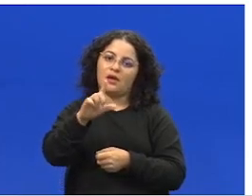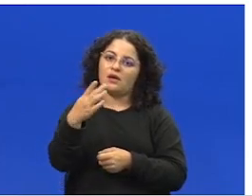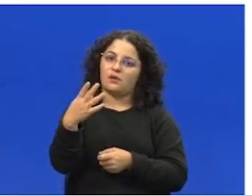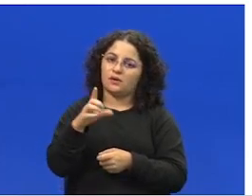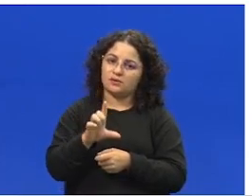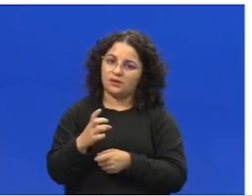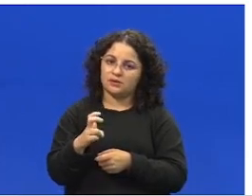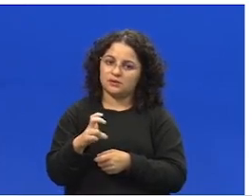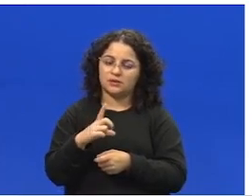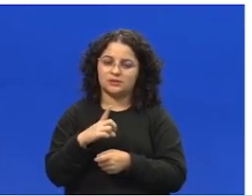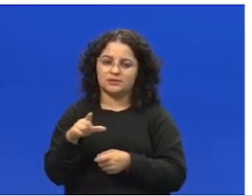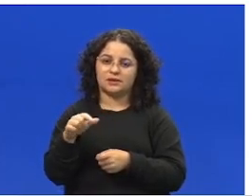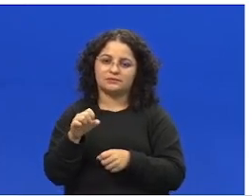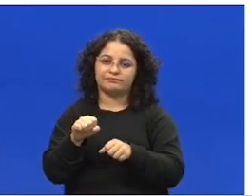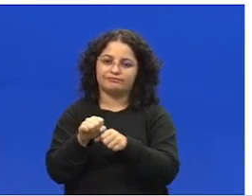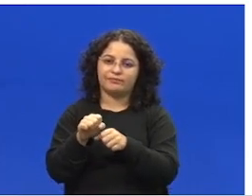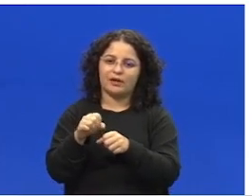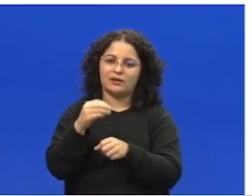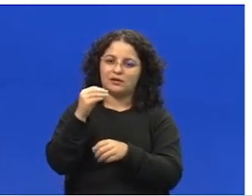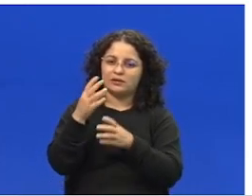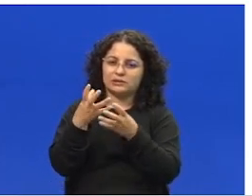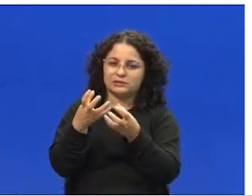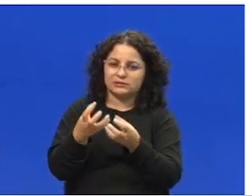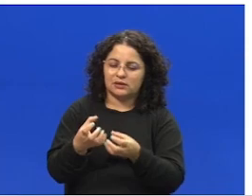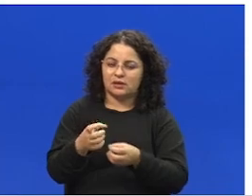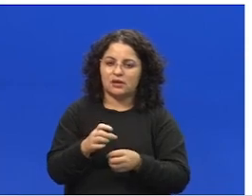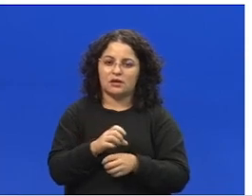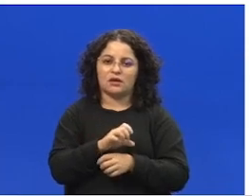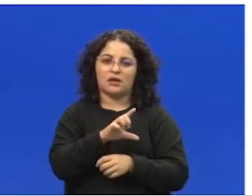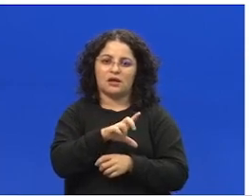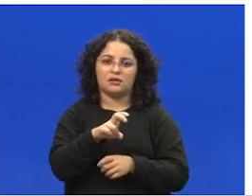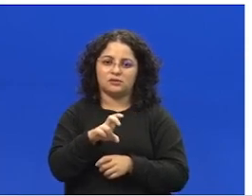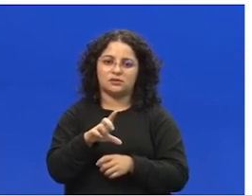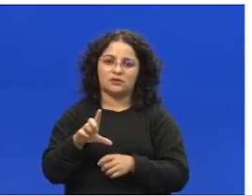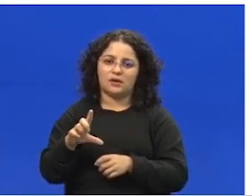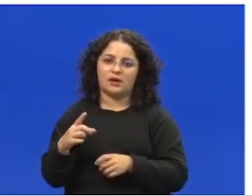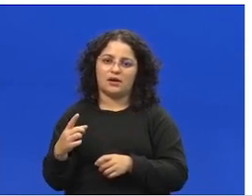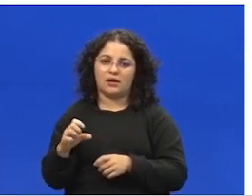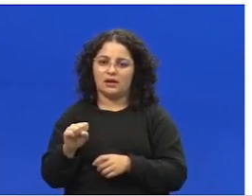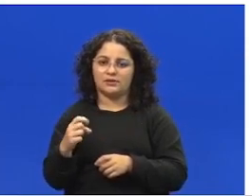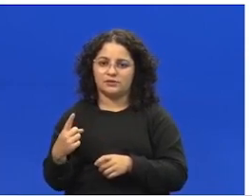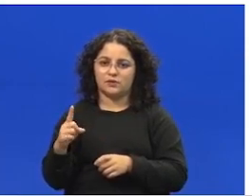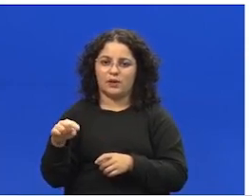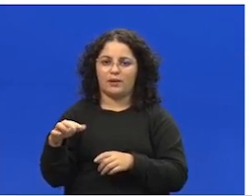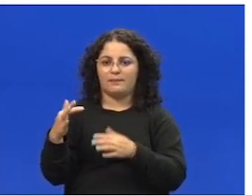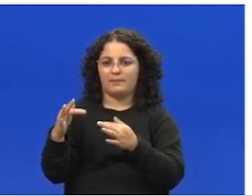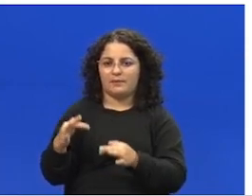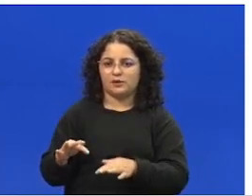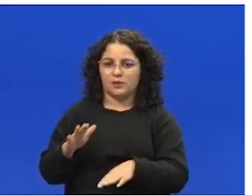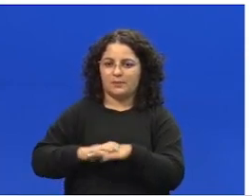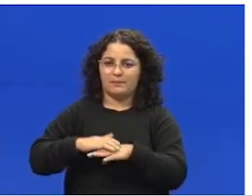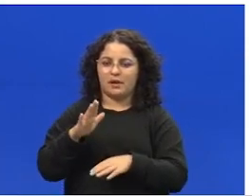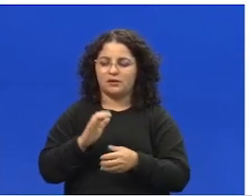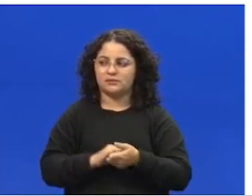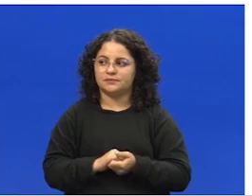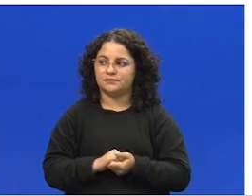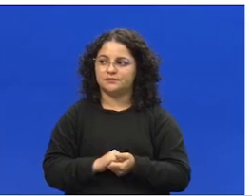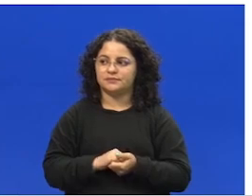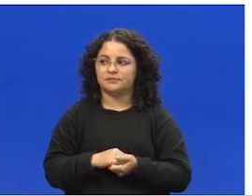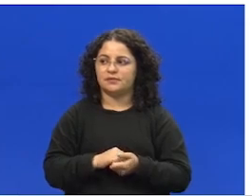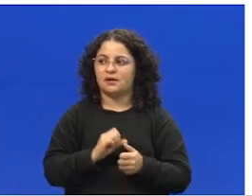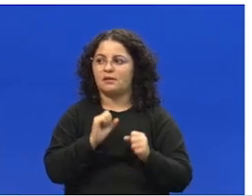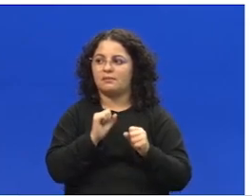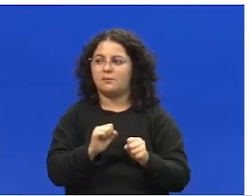caráter degenerativo. L5, S1, ele tem um caráter mais traumático. Normalmente, eu